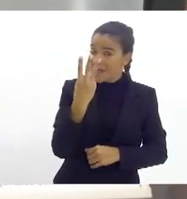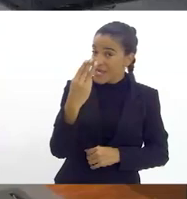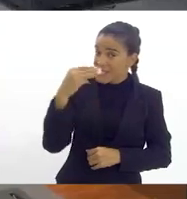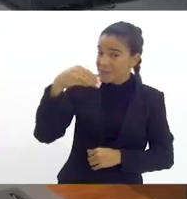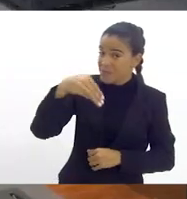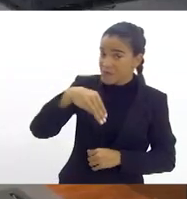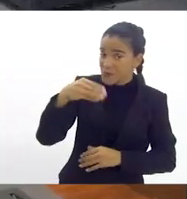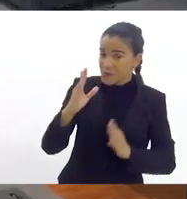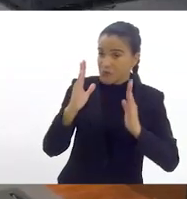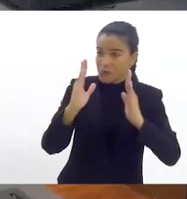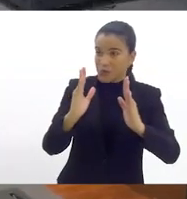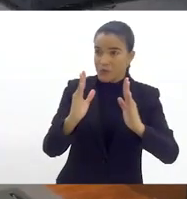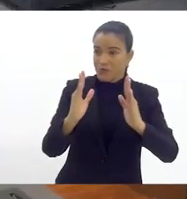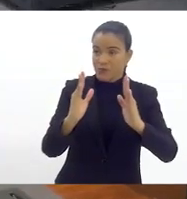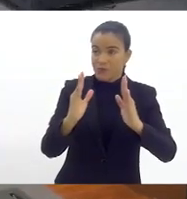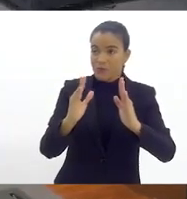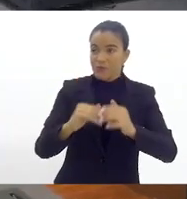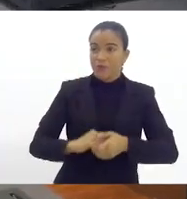minutos